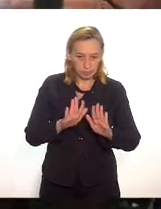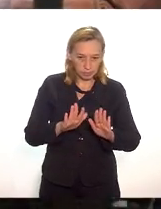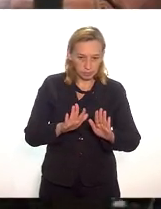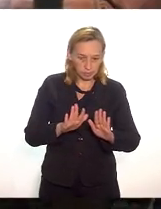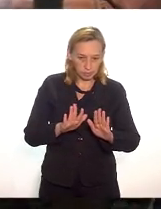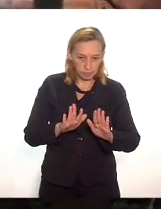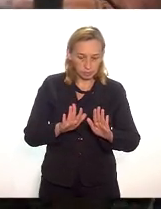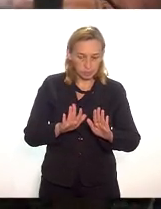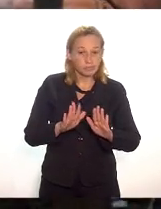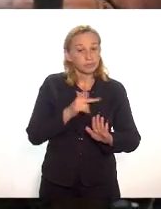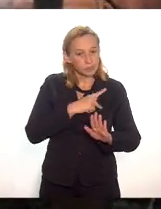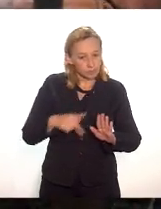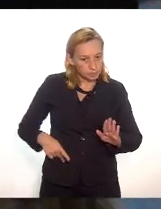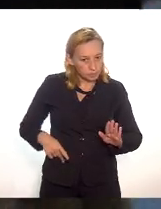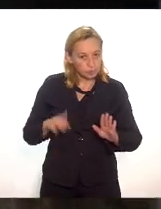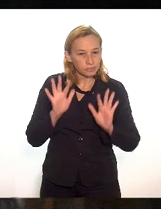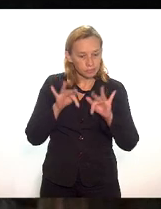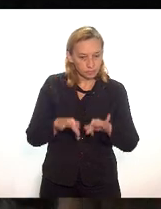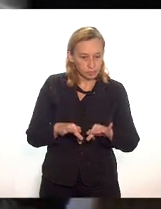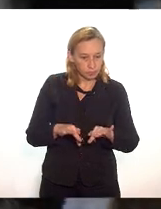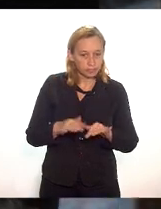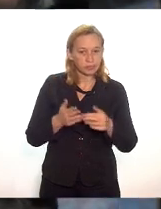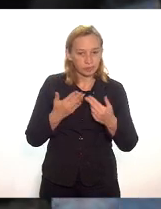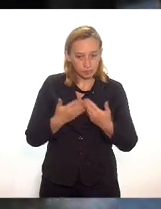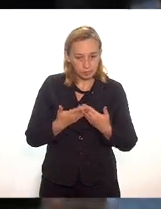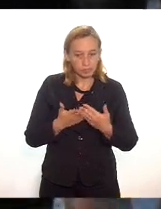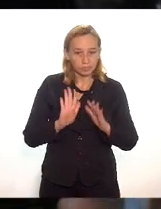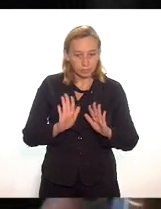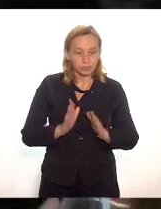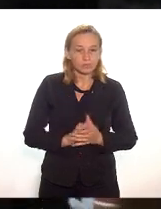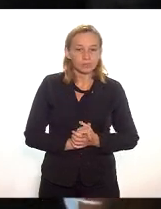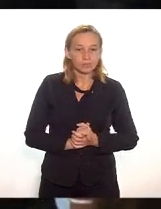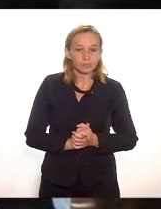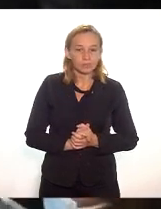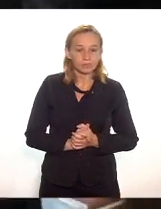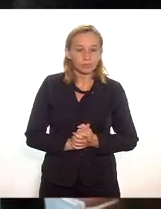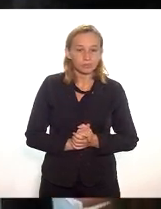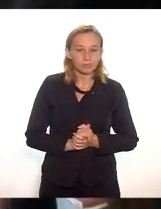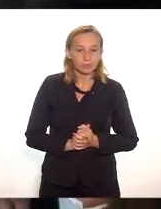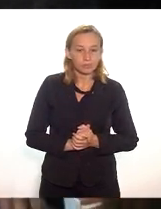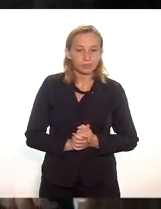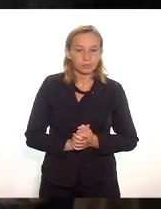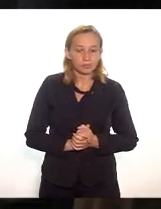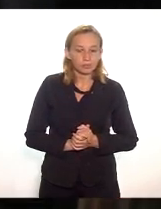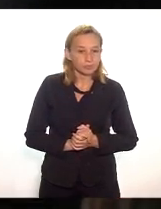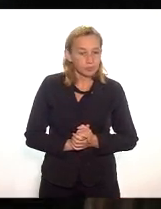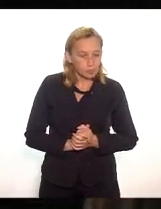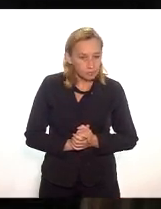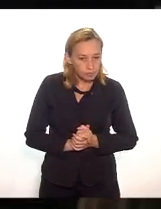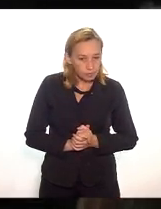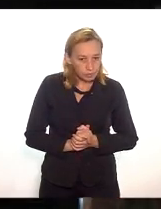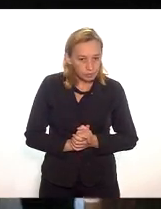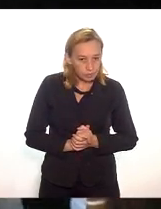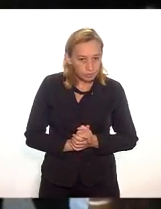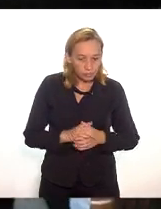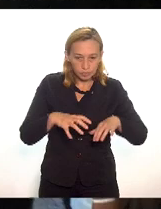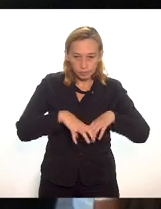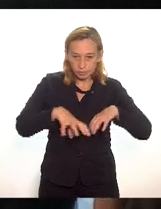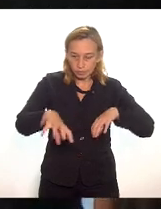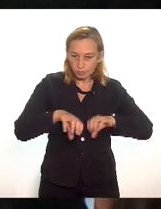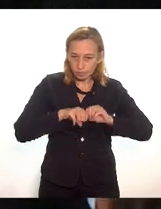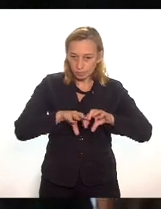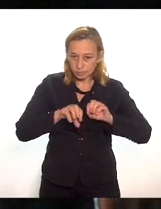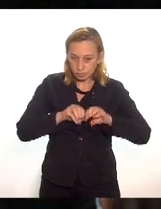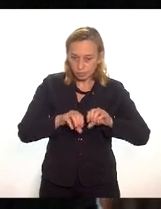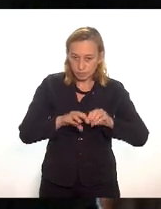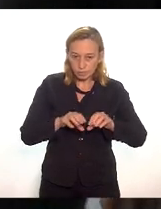Remotamente ele presidente, pode estar. Só para concluir, presidente, por pode, favor. Pode concluir, por favor. A questão do remoto é devido